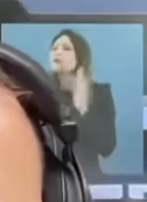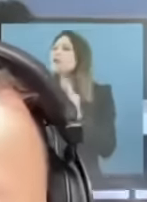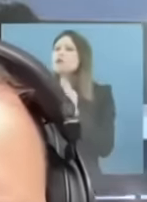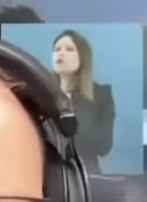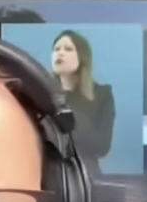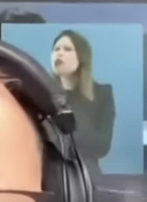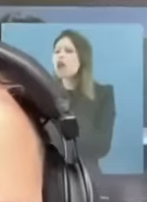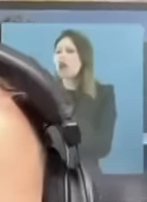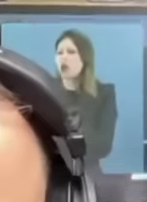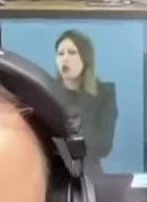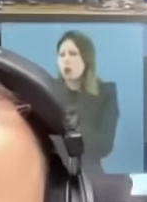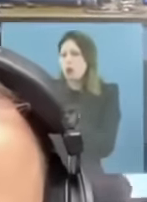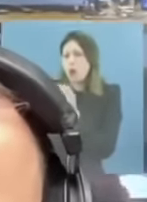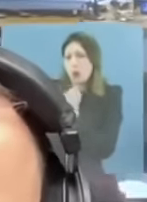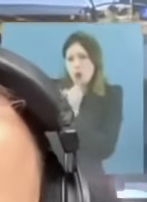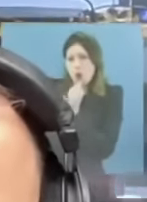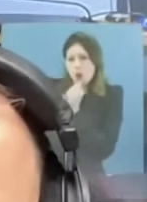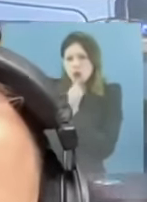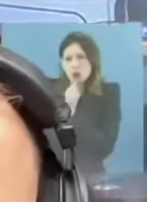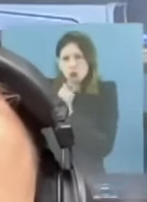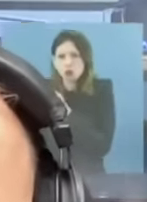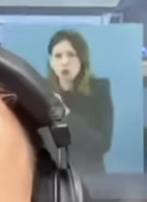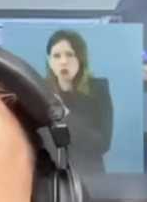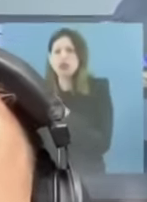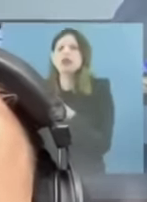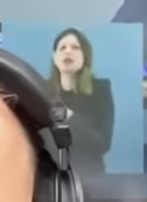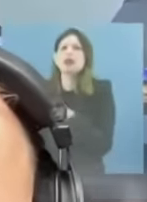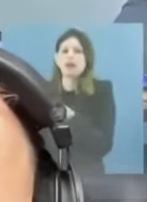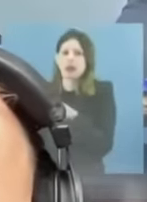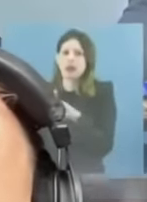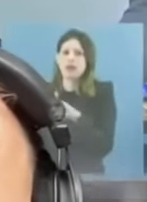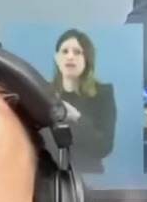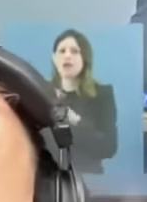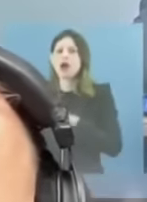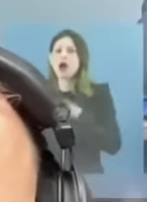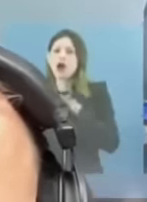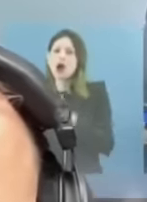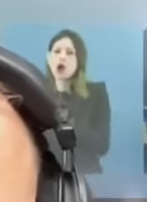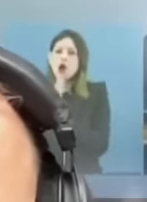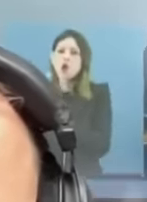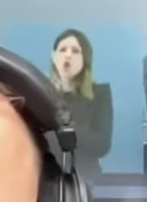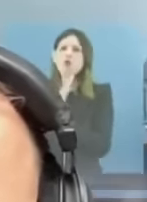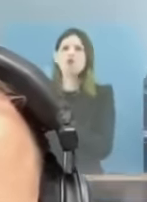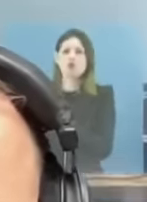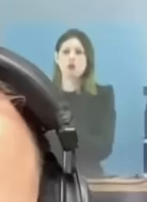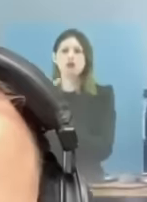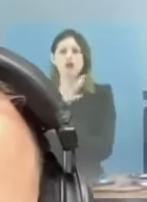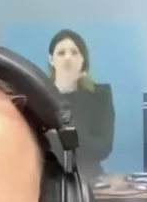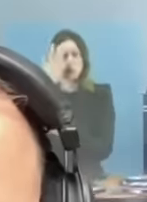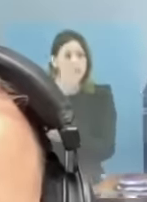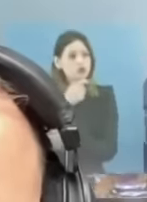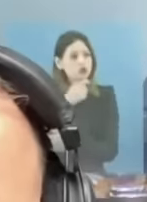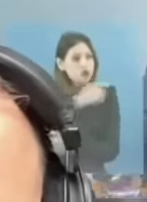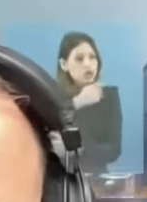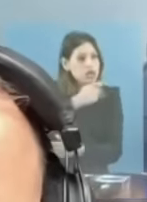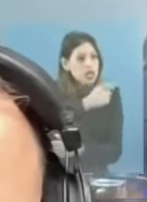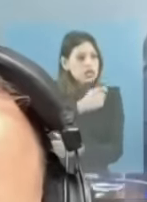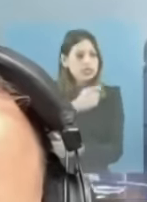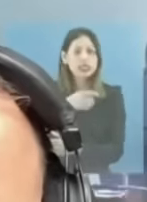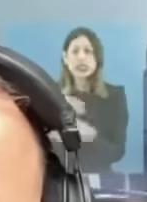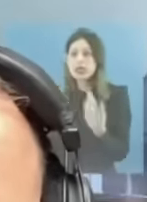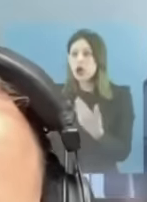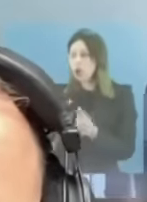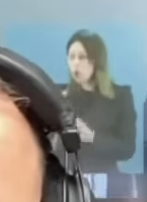e depois de alguns protestos, inclusive de entidades jornalísticas, a ministra Carmen Lúcia abriu o sigilo. Ele